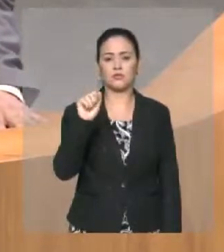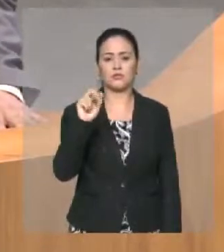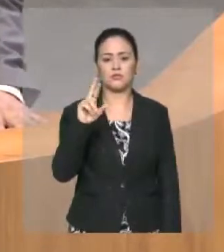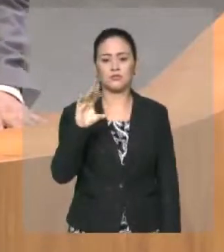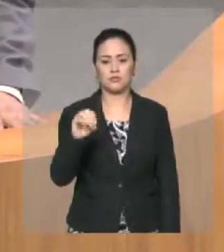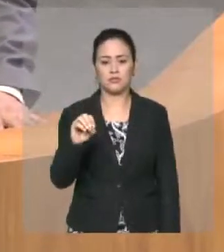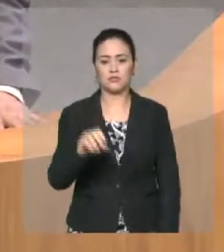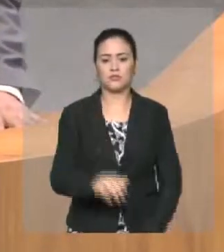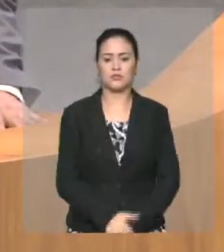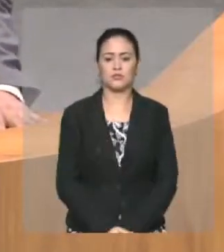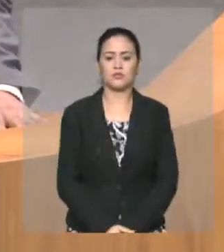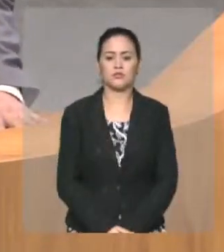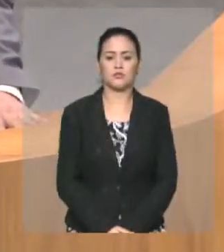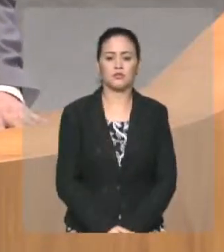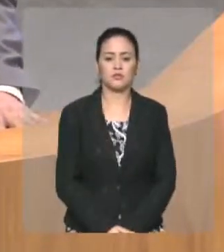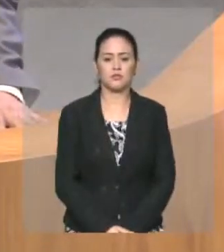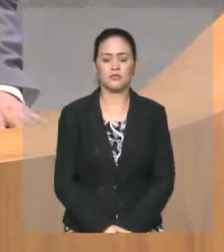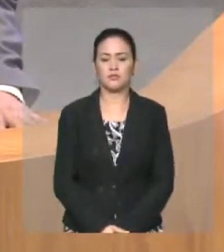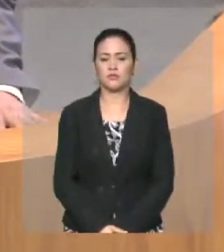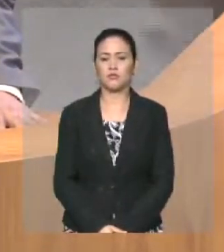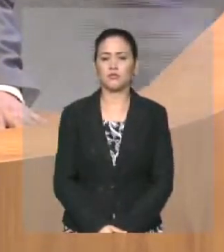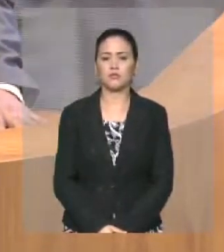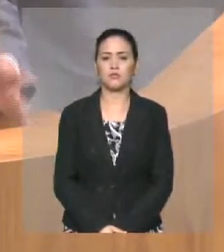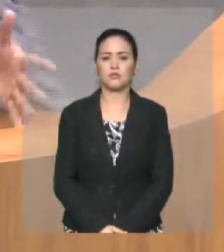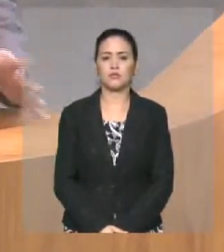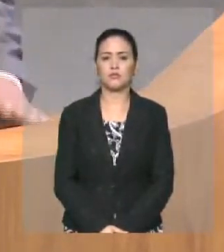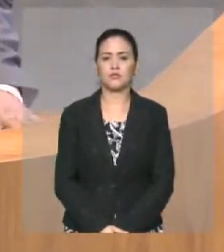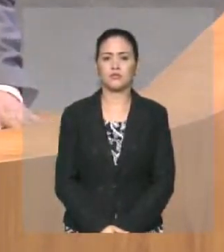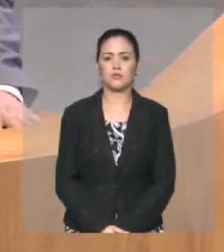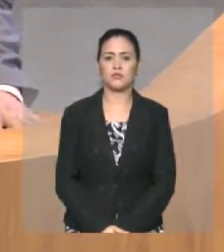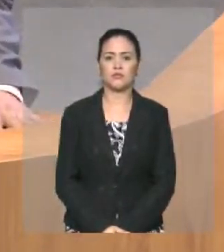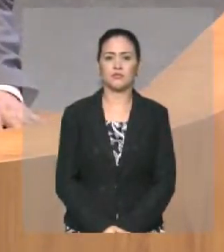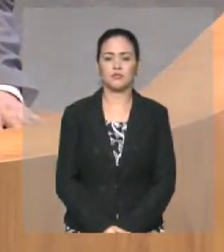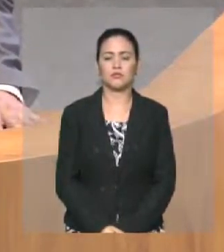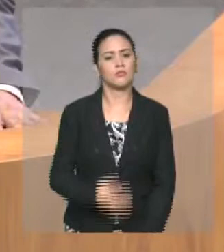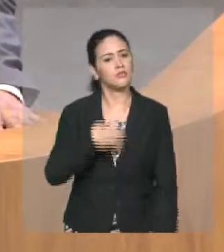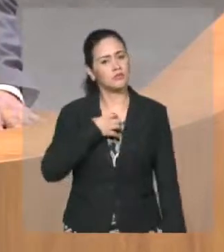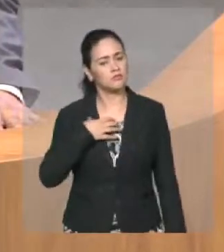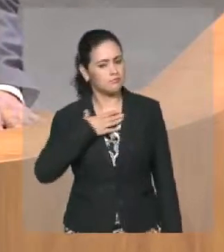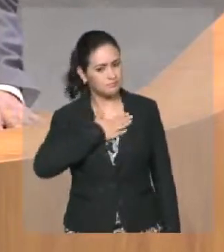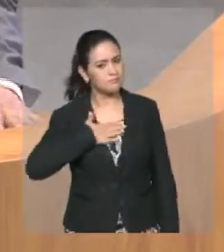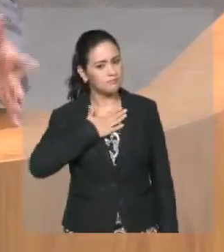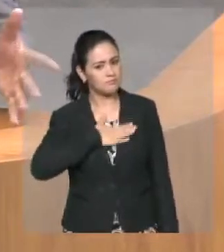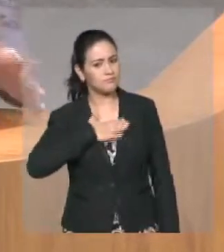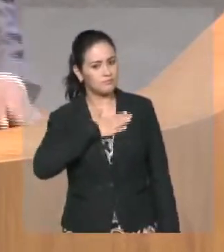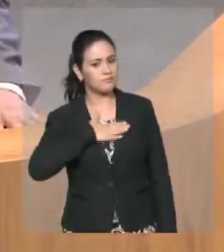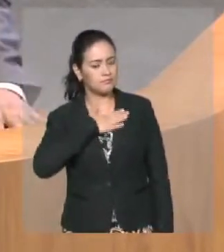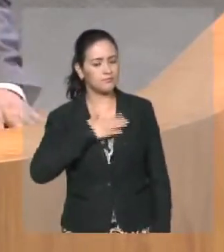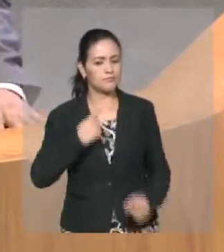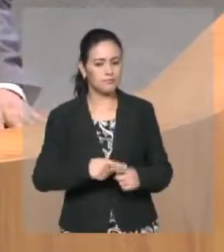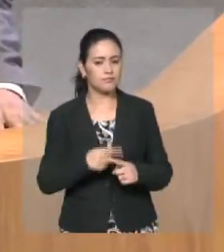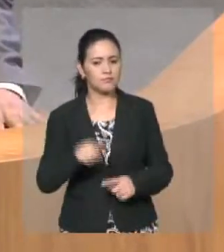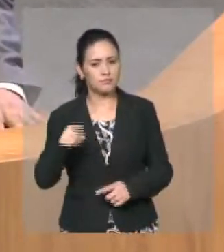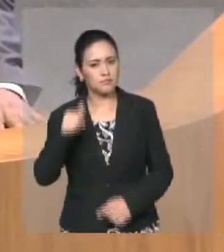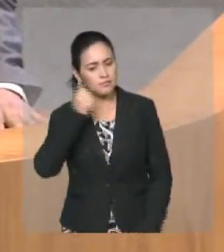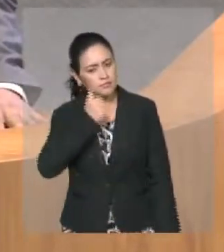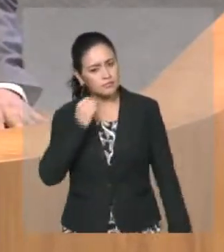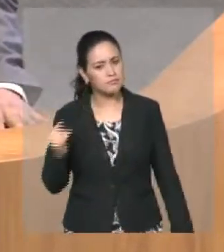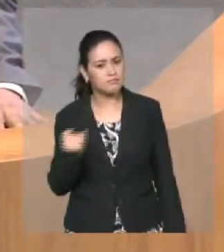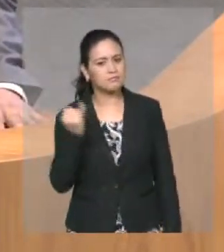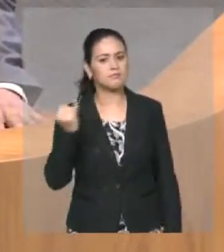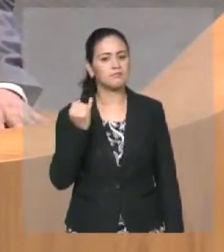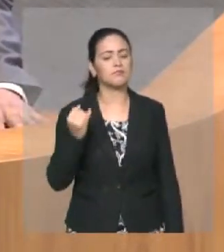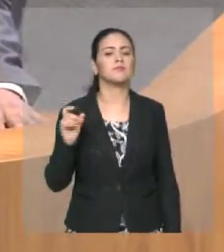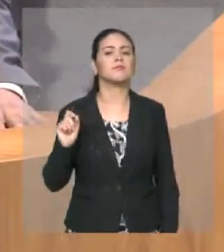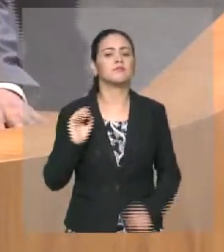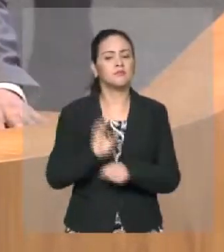uma parte. Só concluindo um pouco, meu nome. E me senti muito feliz por ser convidado por aquela mulher, uma mulher guerreira, que contribui